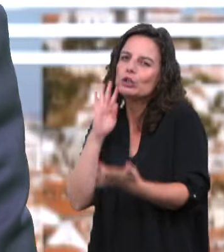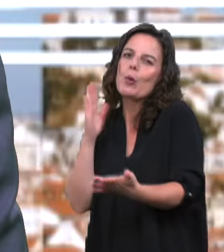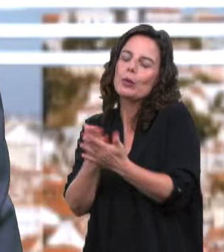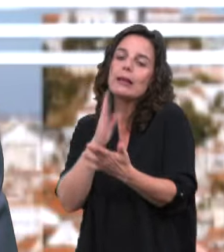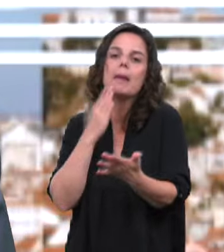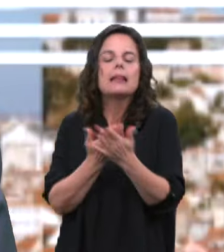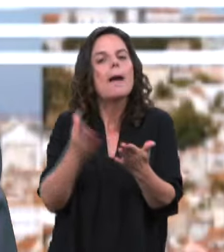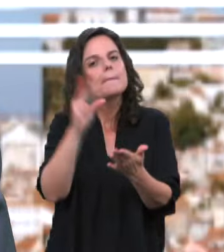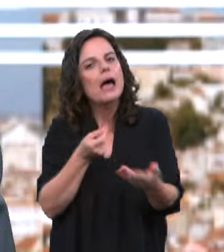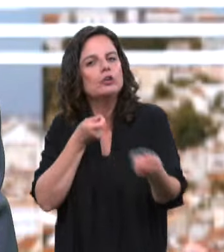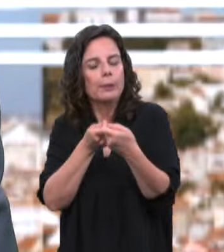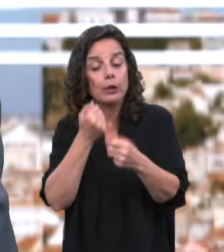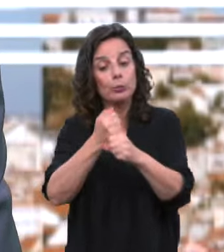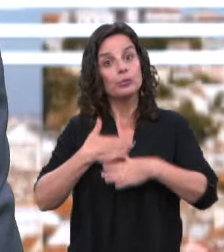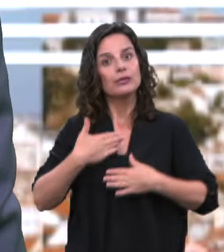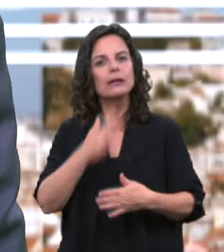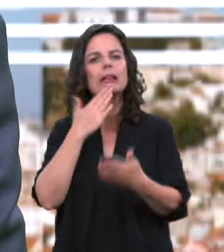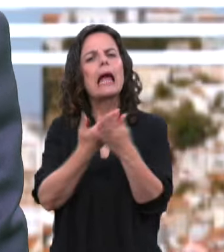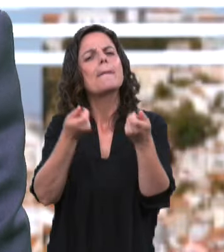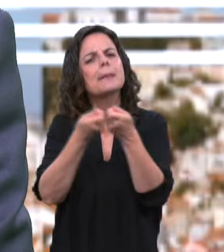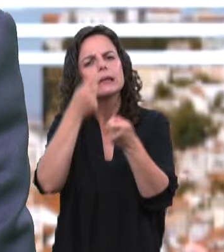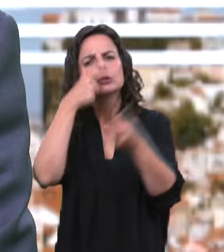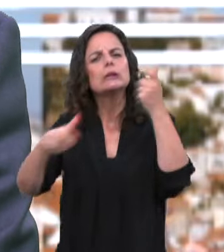a aproximação da profissão ao cidadão,